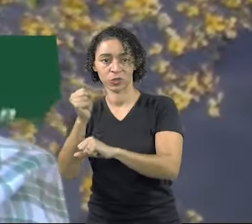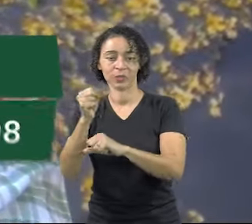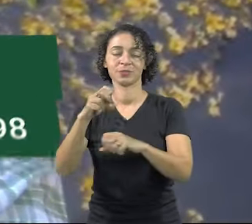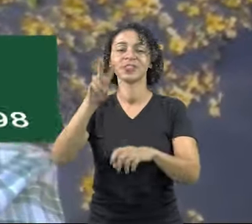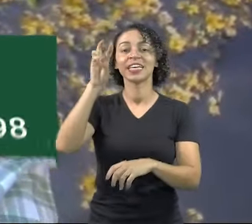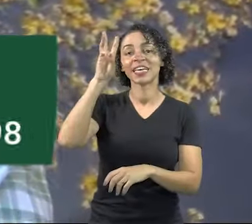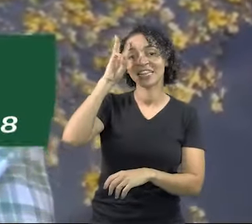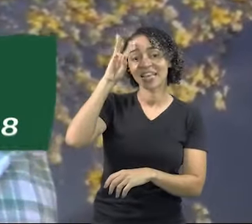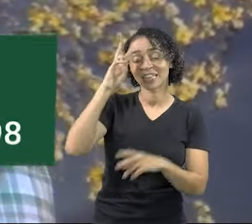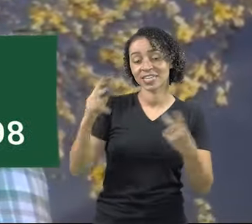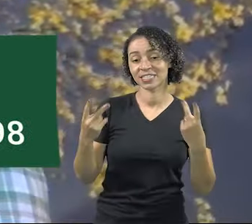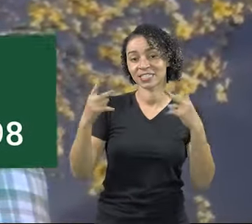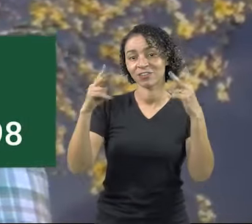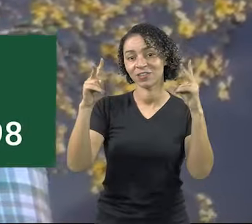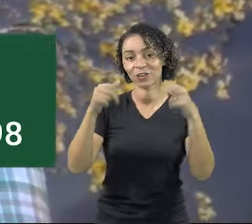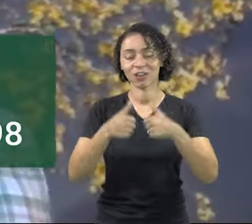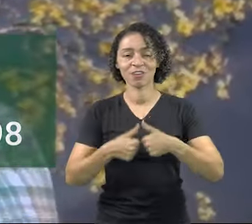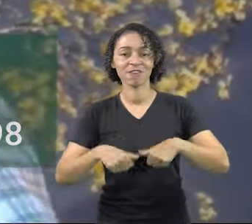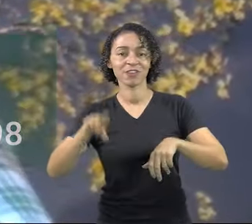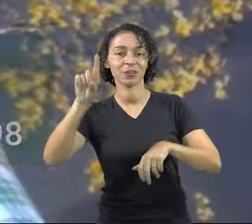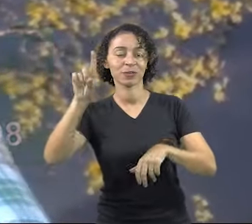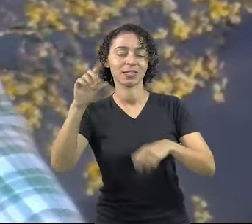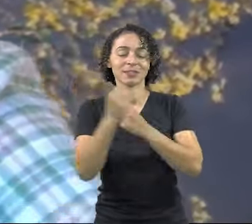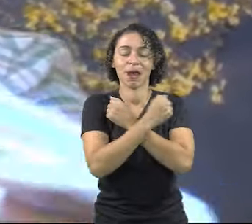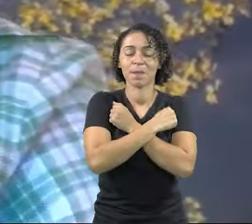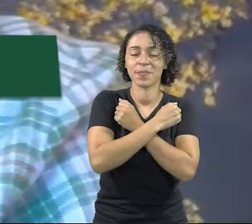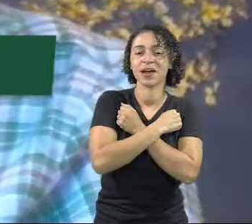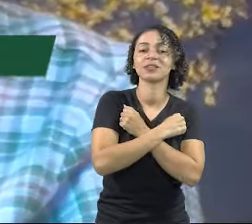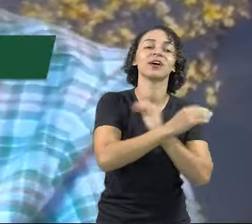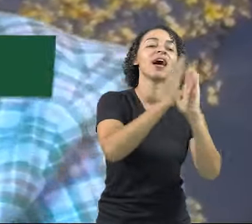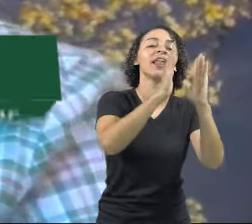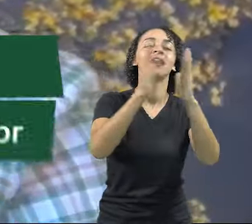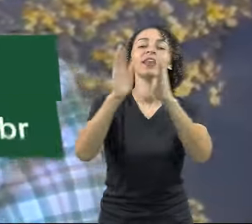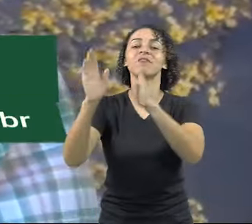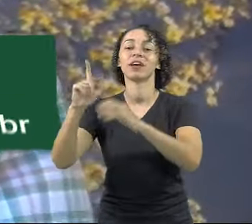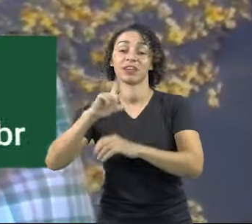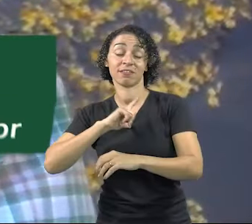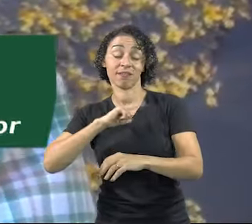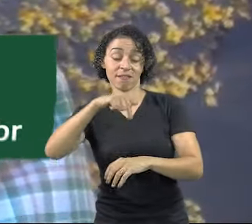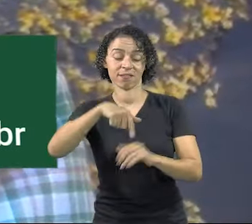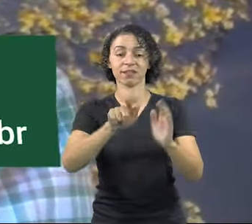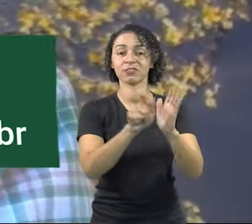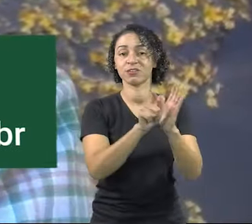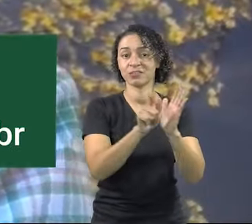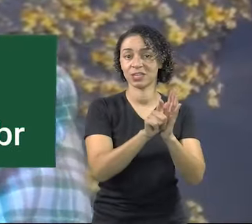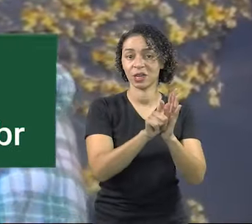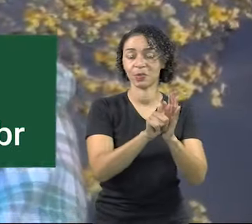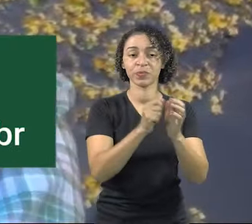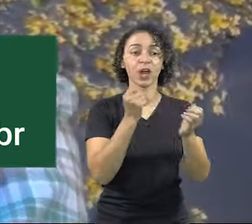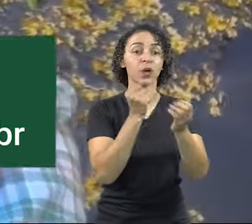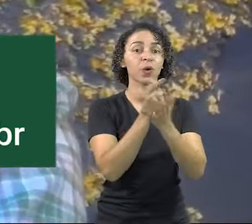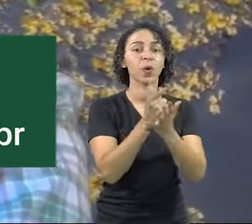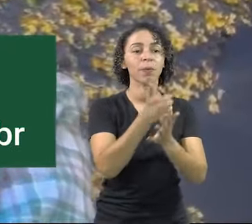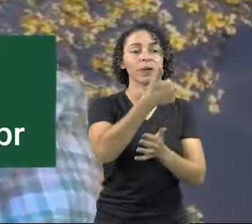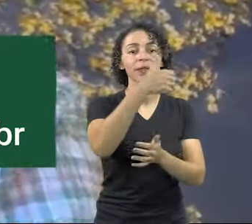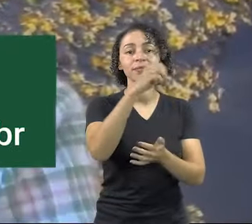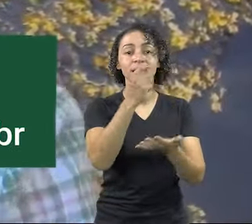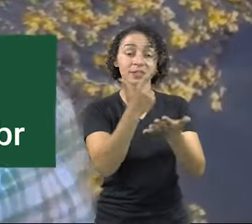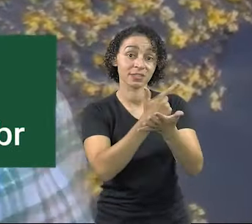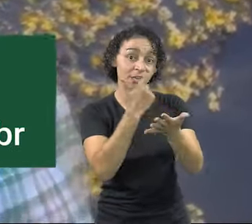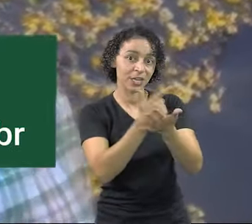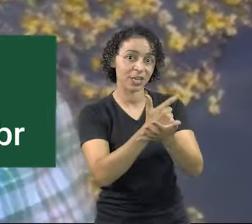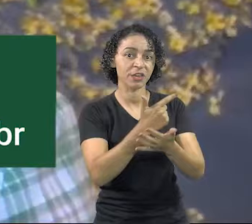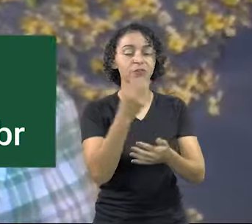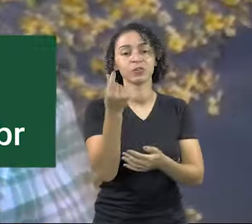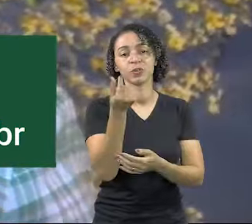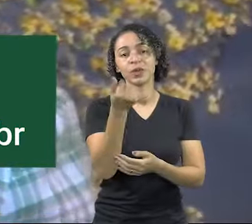Vitória fique com Deus um abraço e vá até a livraria e tem a livraria aqui na igreja adquira livros destes